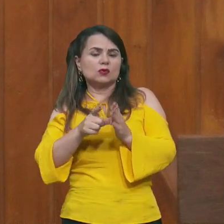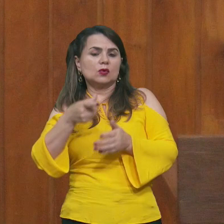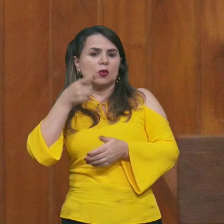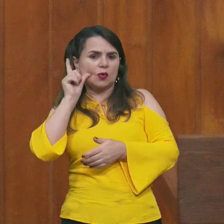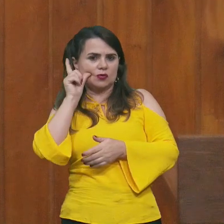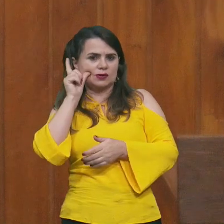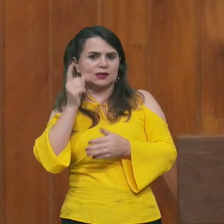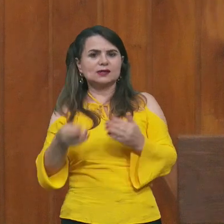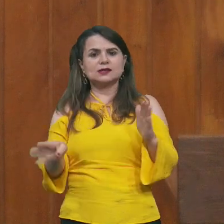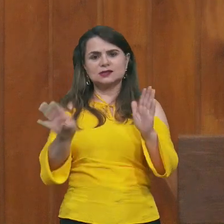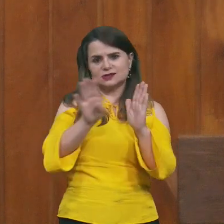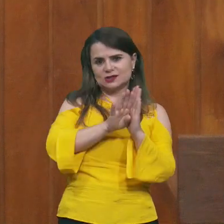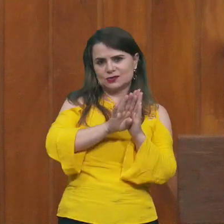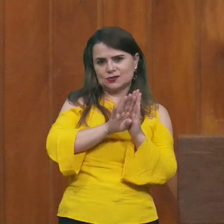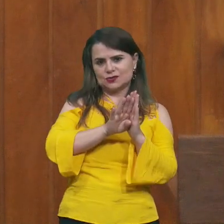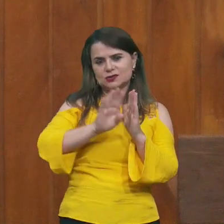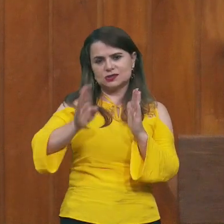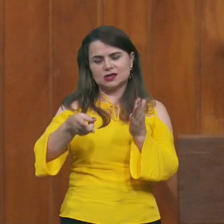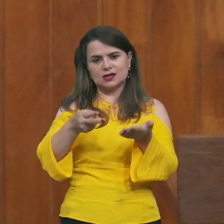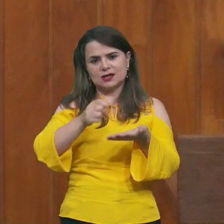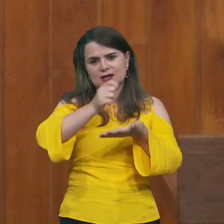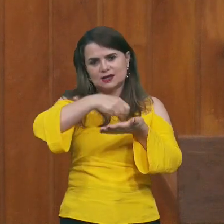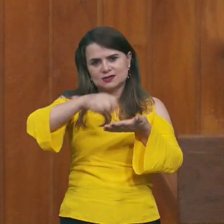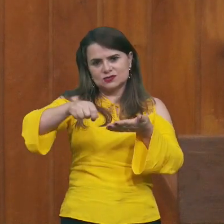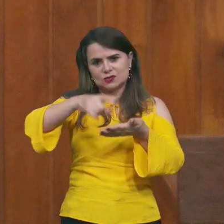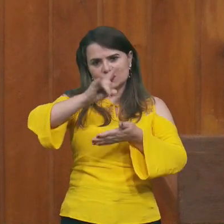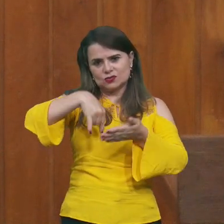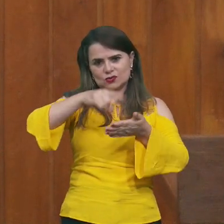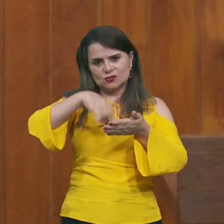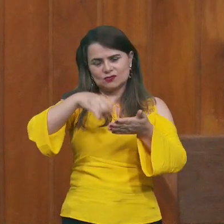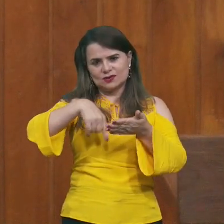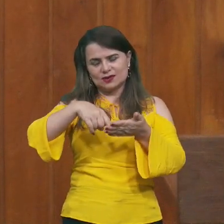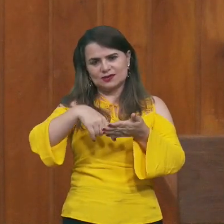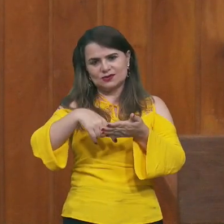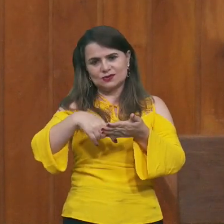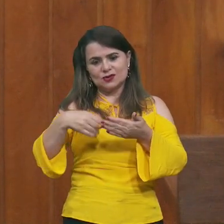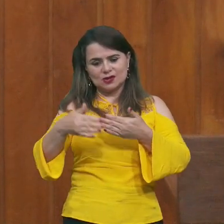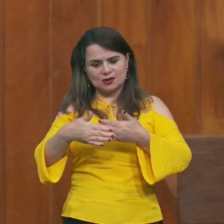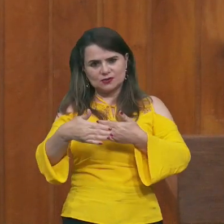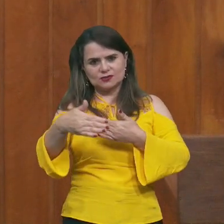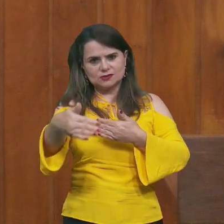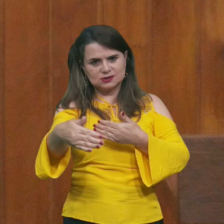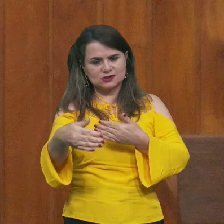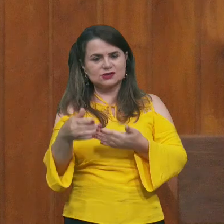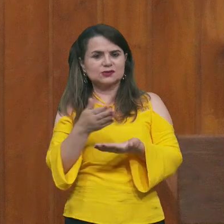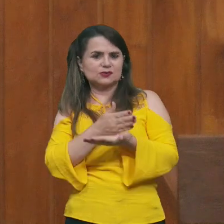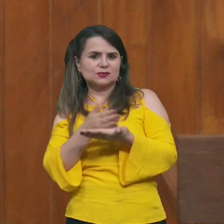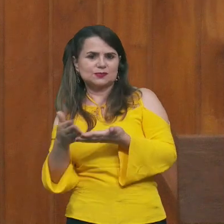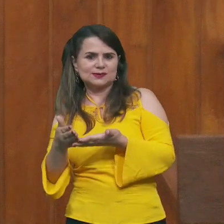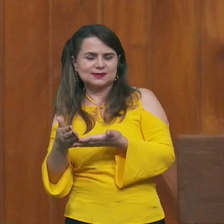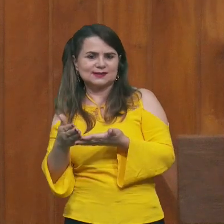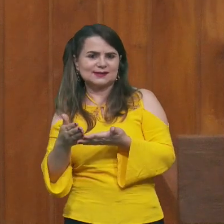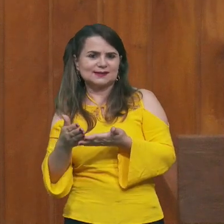assinamos e nós já vamos começar a executar. Era uma surpresa até para as meninas do conselho.